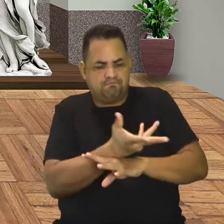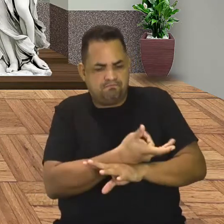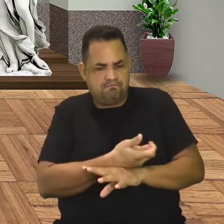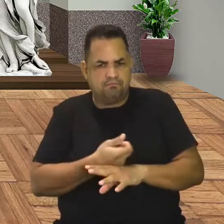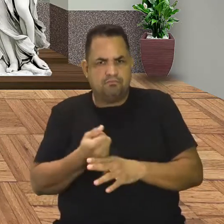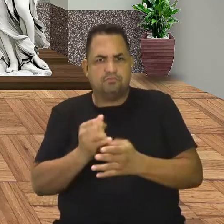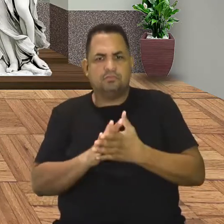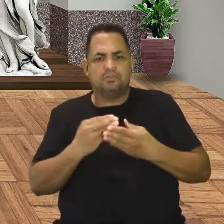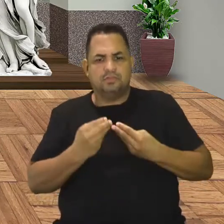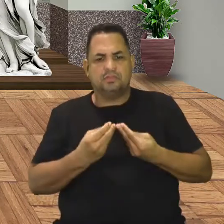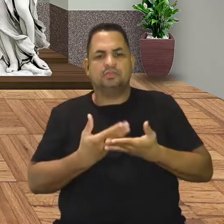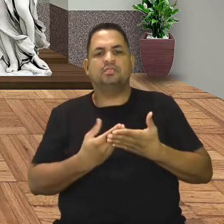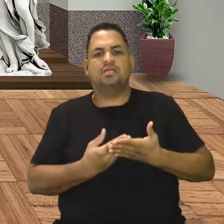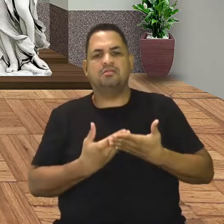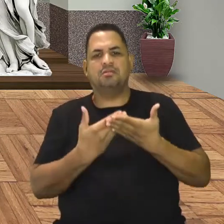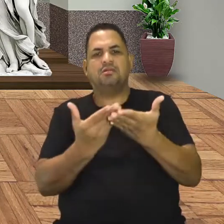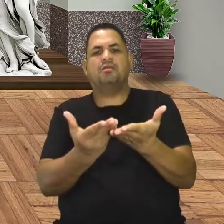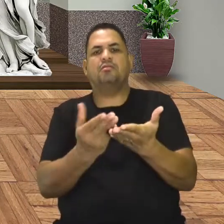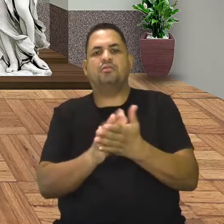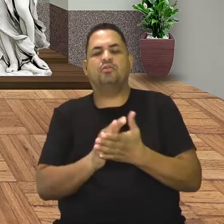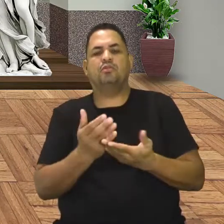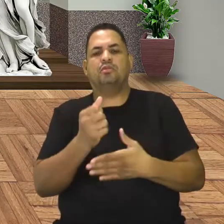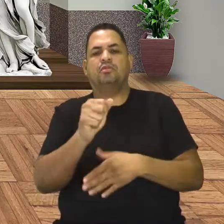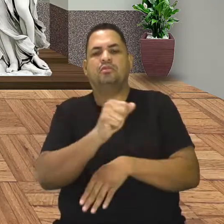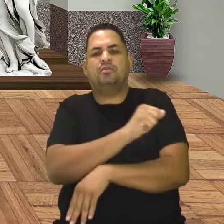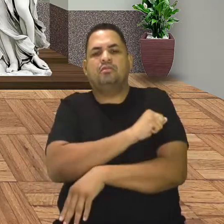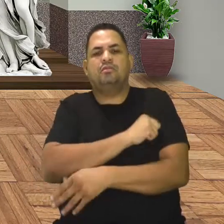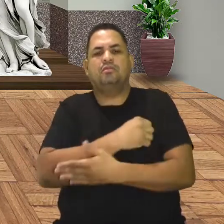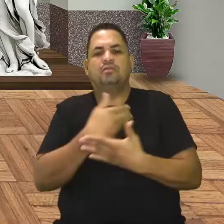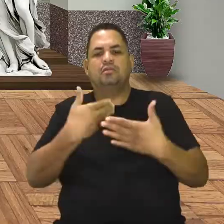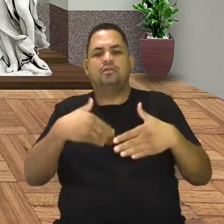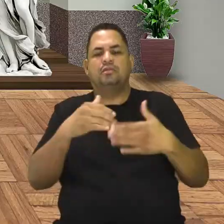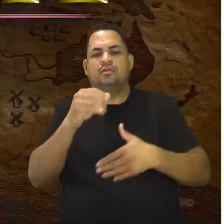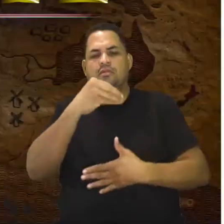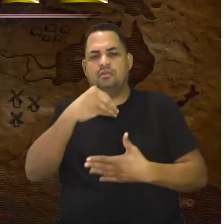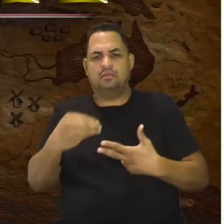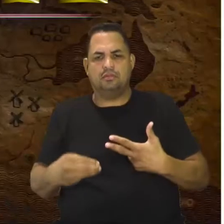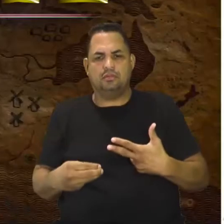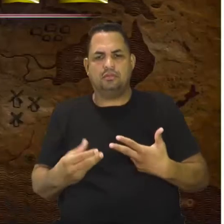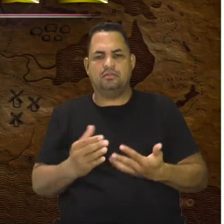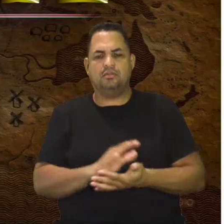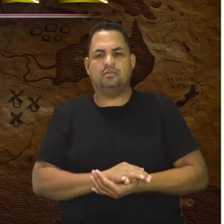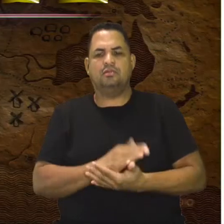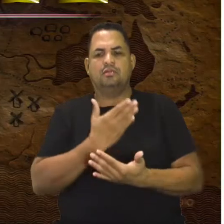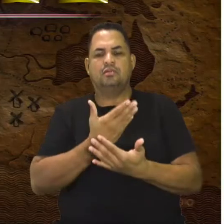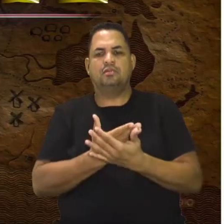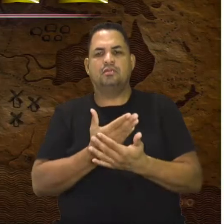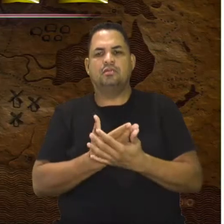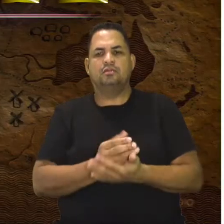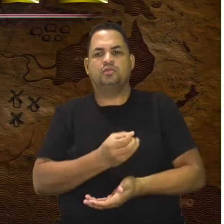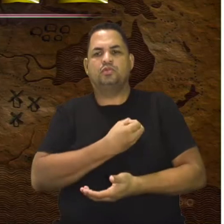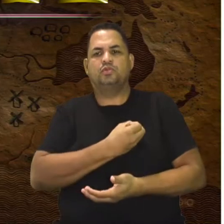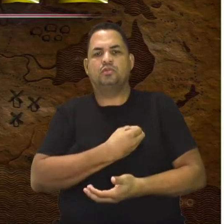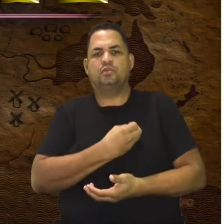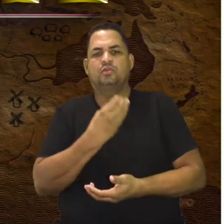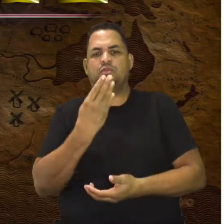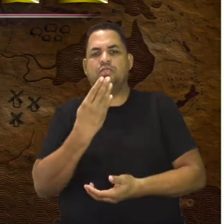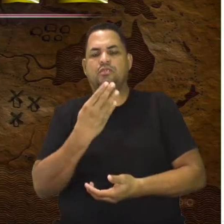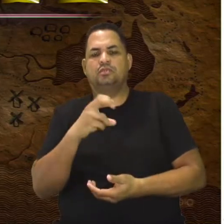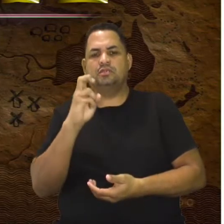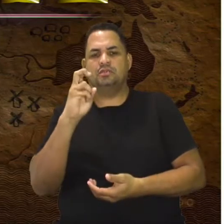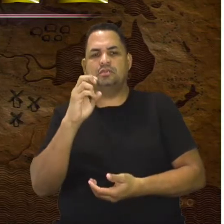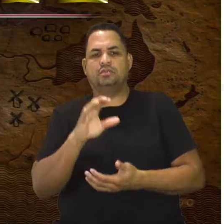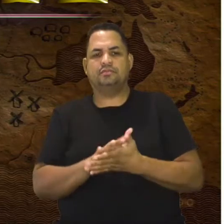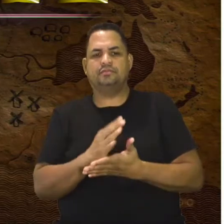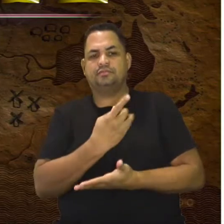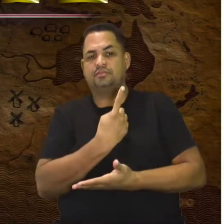interdisciplinar e joga para o aluno fazer a prova do Enem. Vamos na tela para vocês, aula de número 45. Está